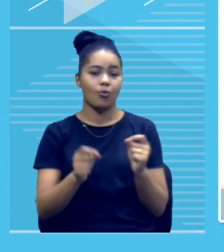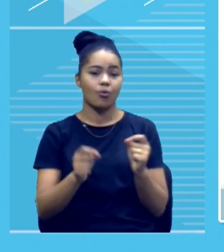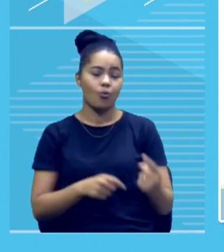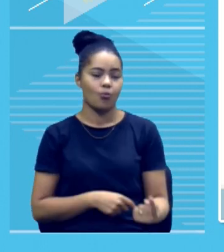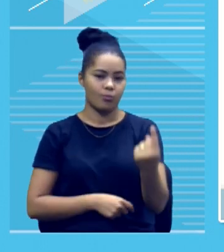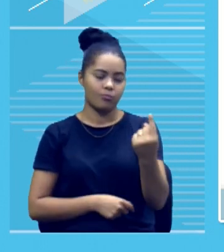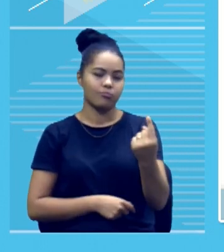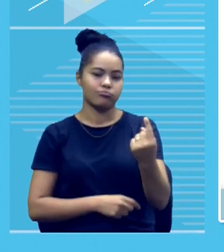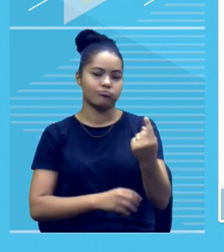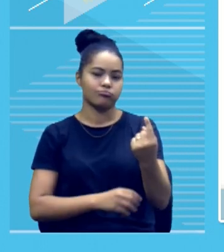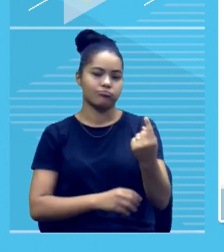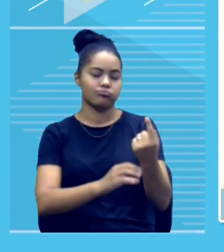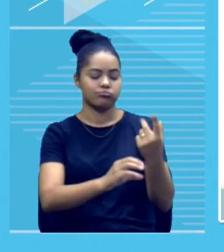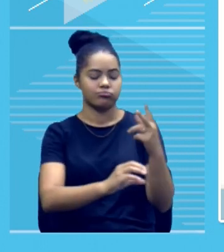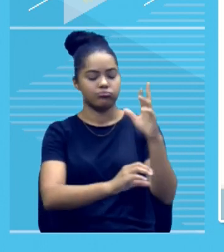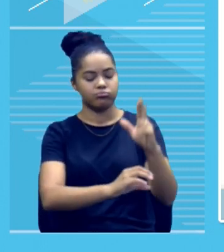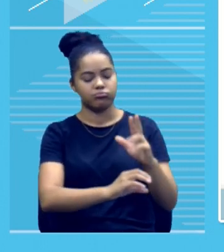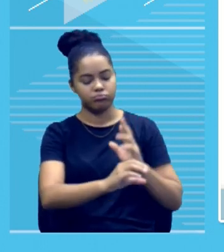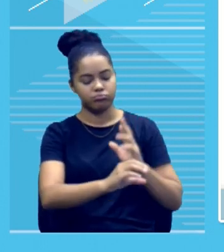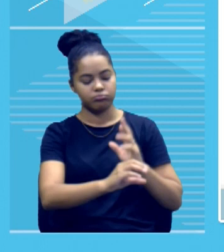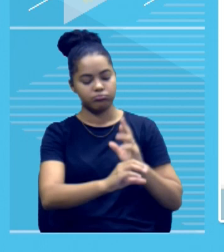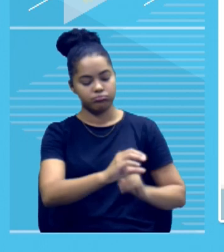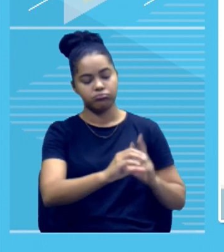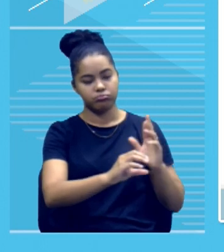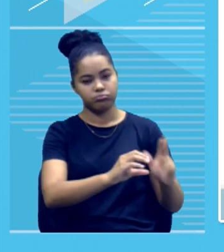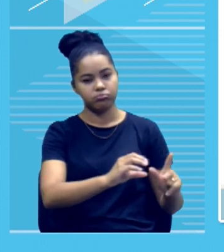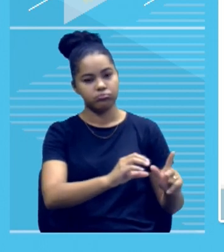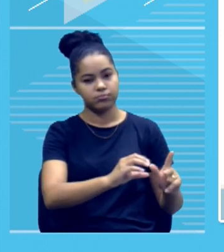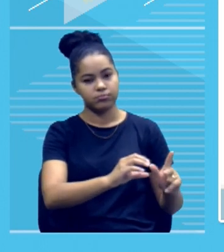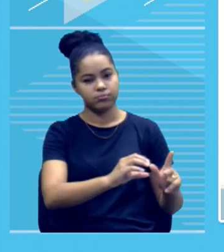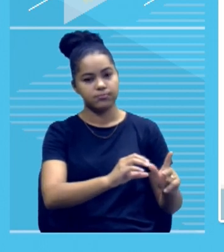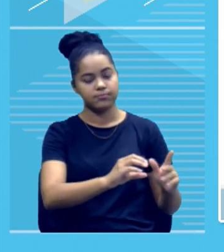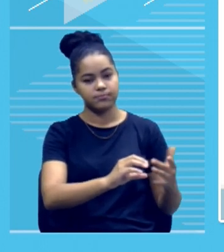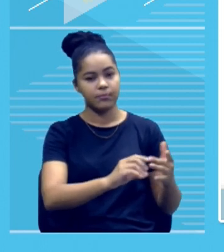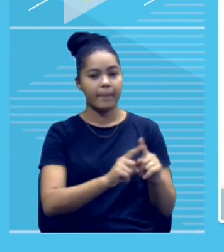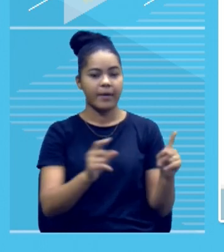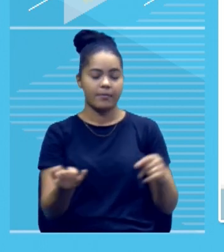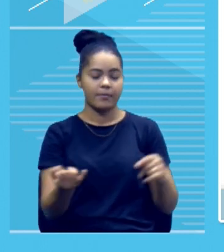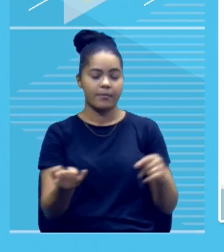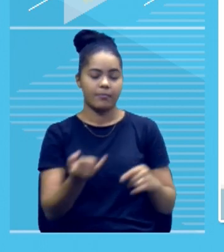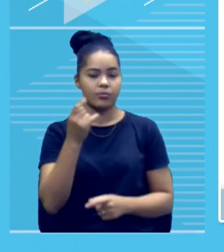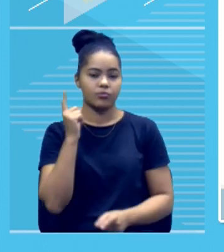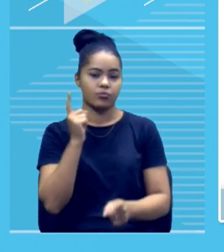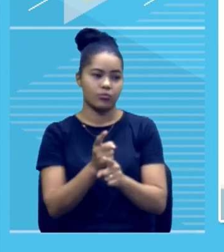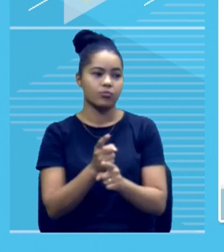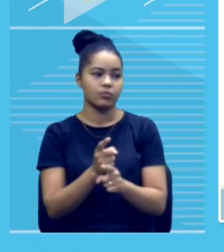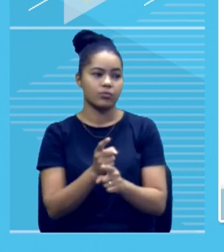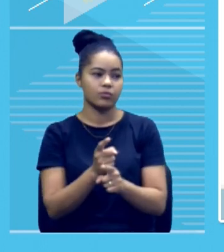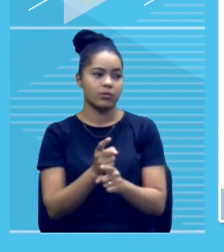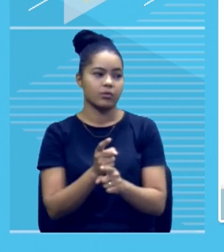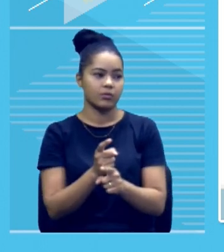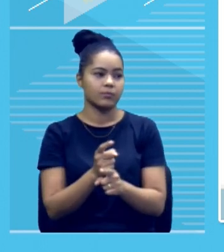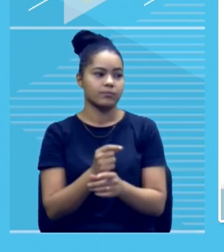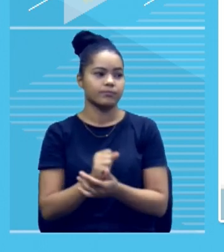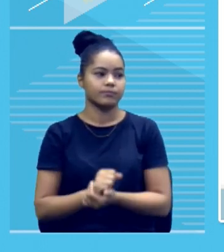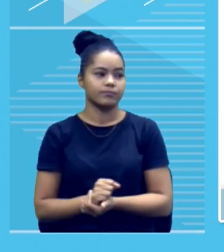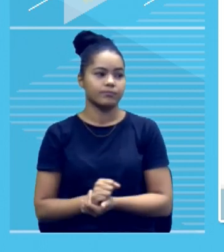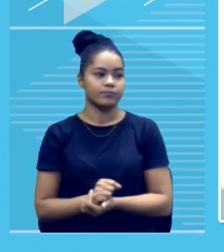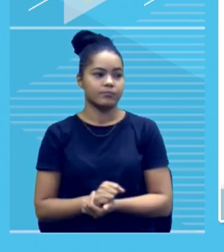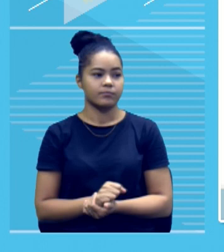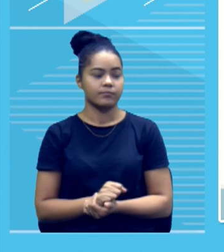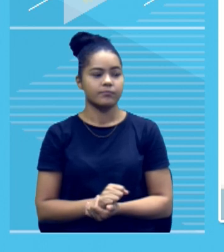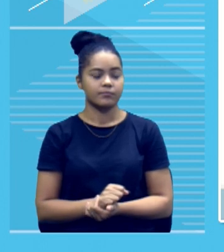muito oportuno você aprender a reconhecer o carbono assimétrico. Tá? E você está aprendendo a isomeria